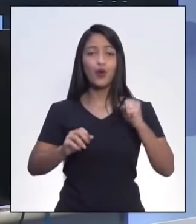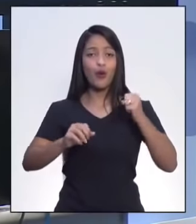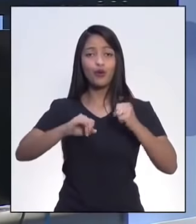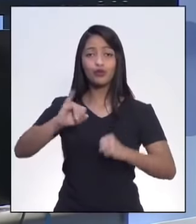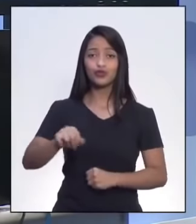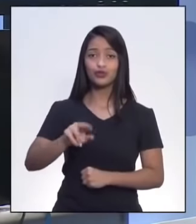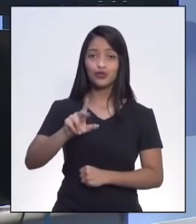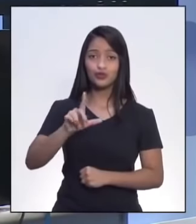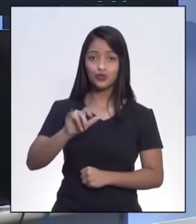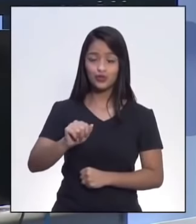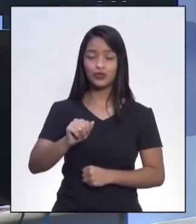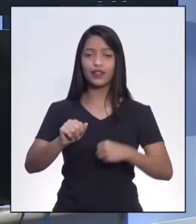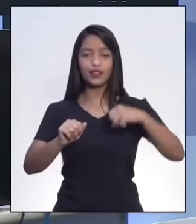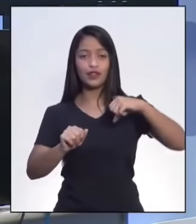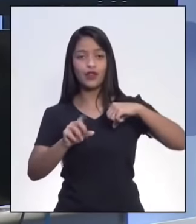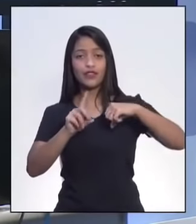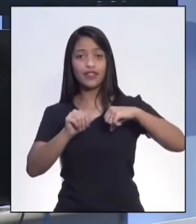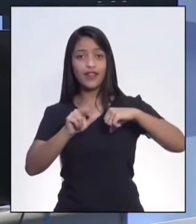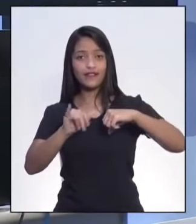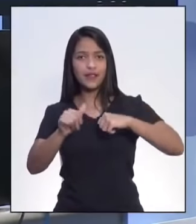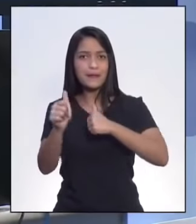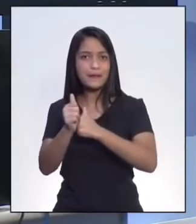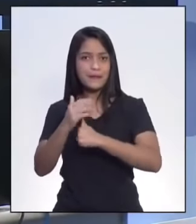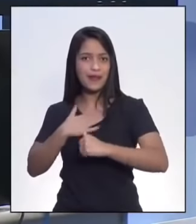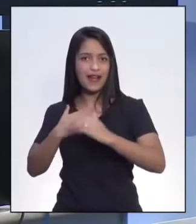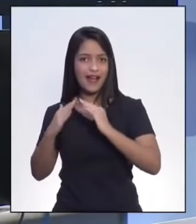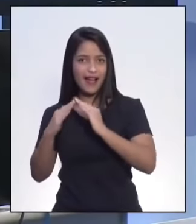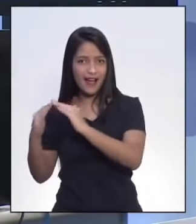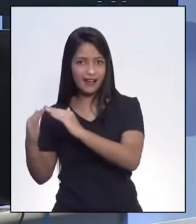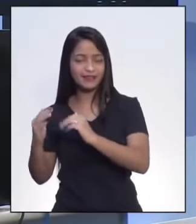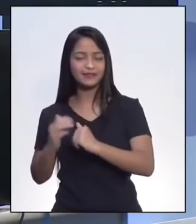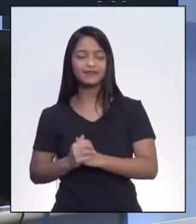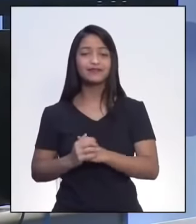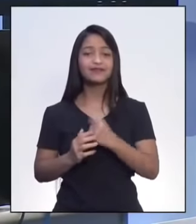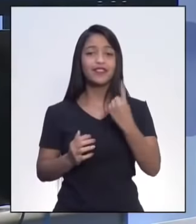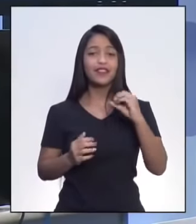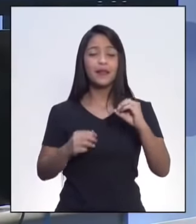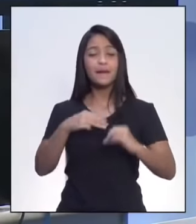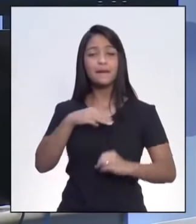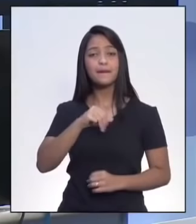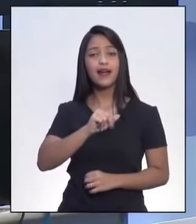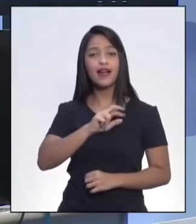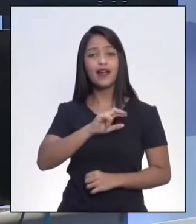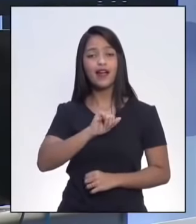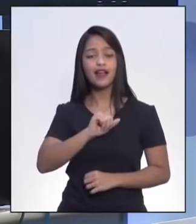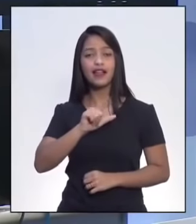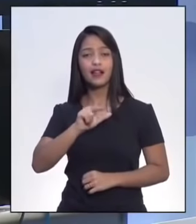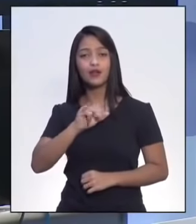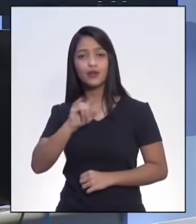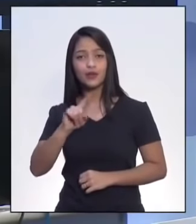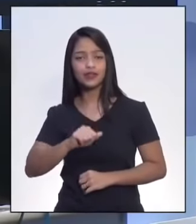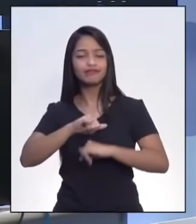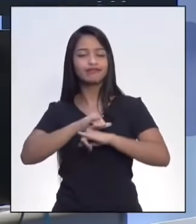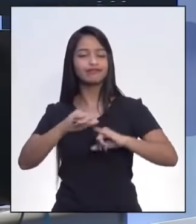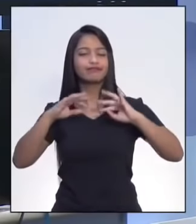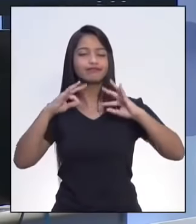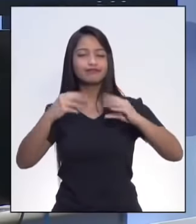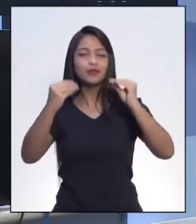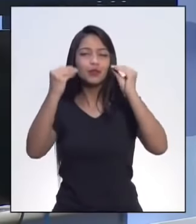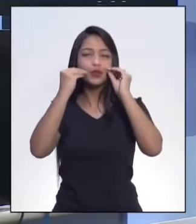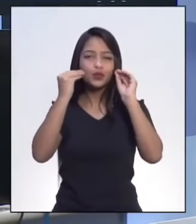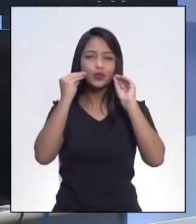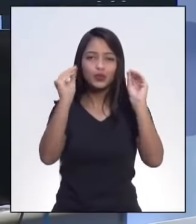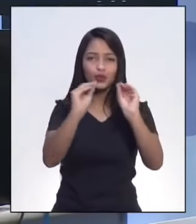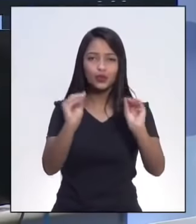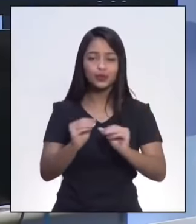do Matão, esse aqui é meu vizinho, e Maria Luísa de Jacareí. Então, sintam todos aí beijados. Aquele que eu não consegui mandar